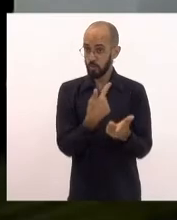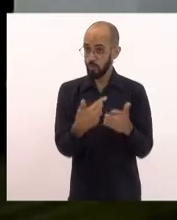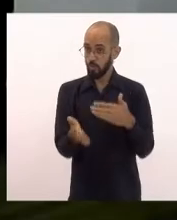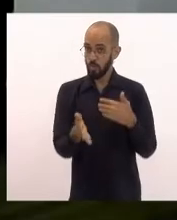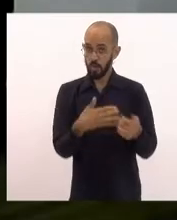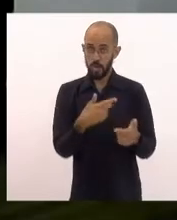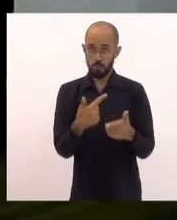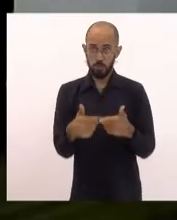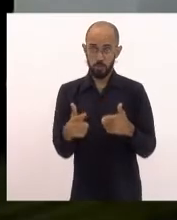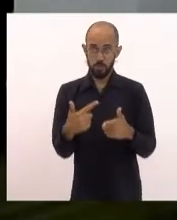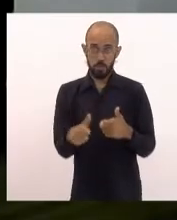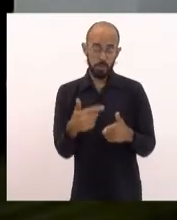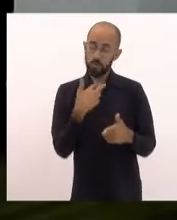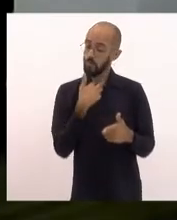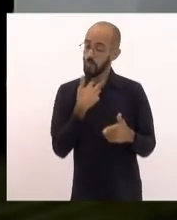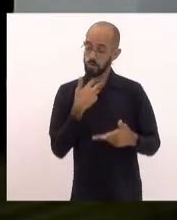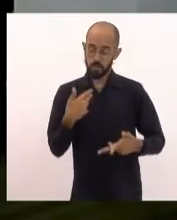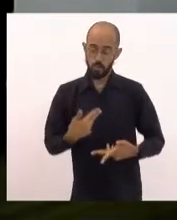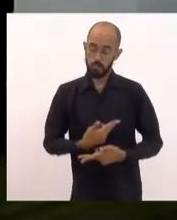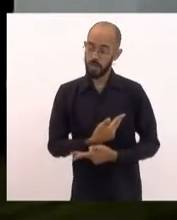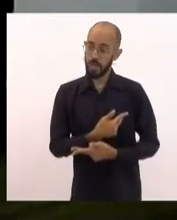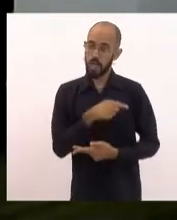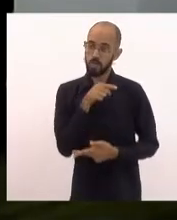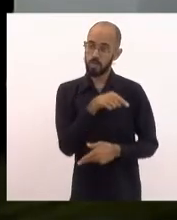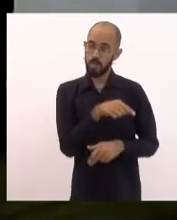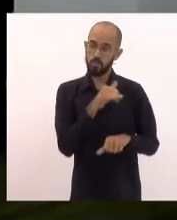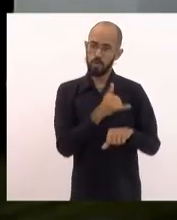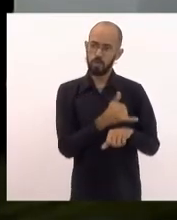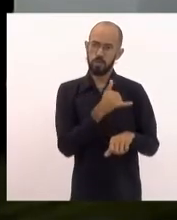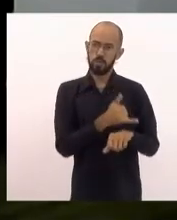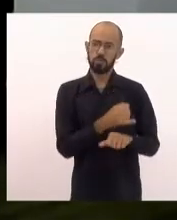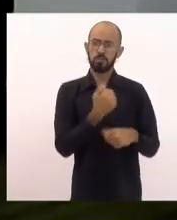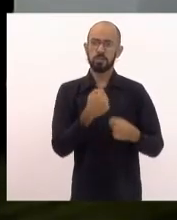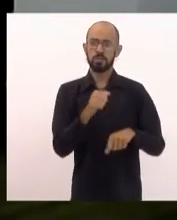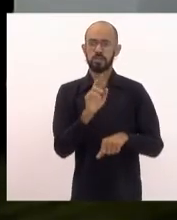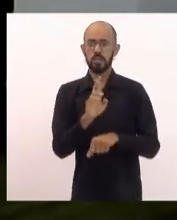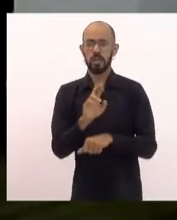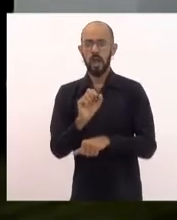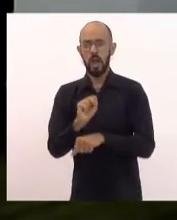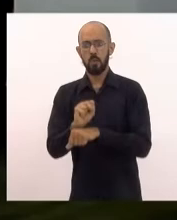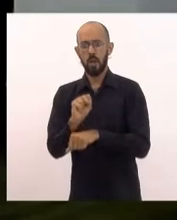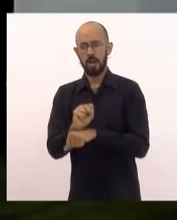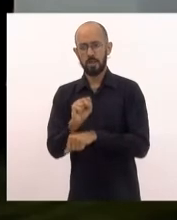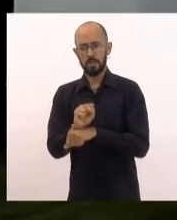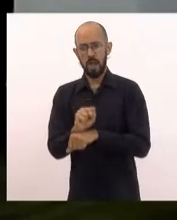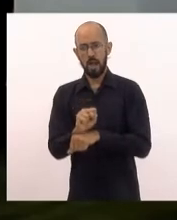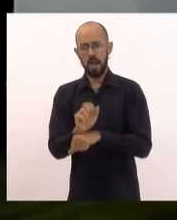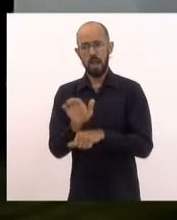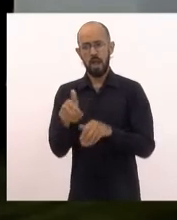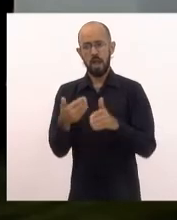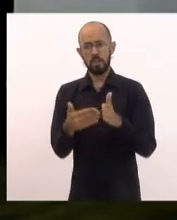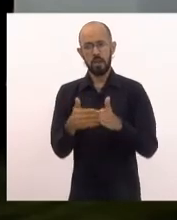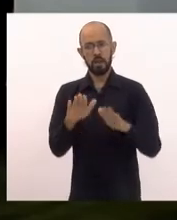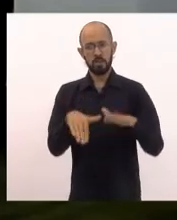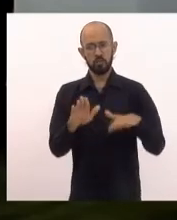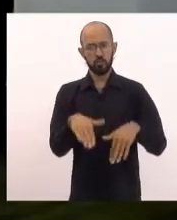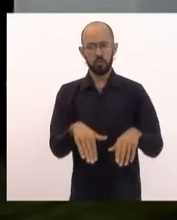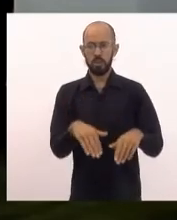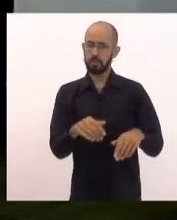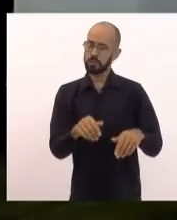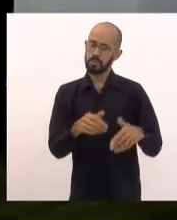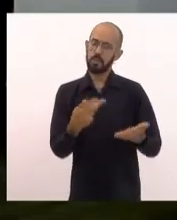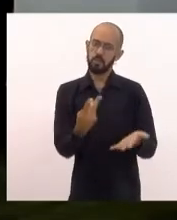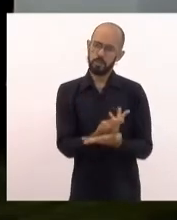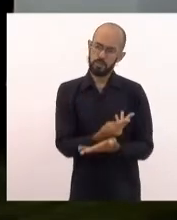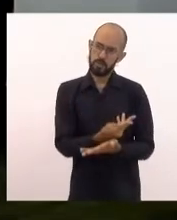ser operado no hospital. Ele tem que aguardar regular no ser, ser transferido, e muitas das vezes a vida do paciente